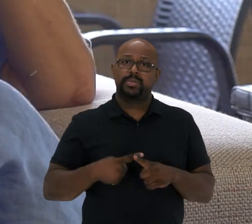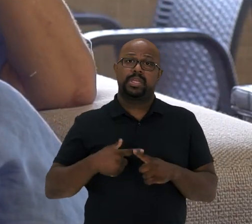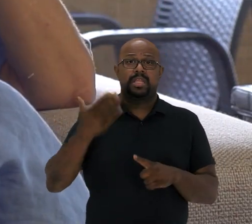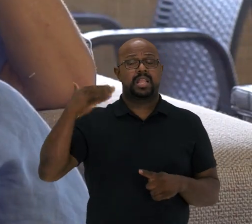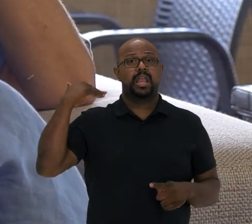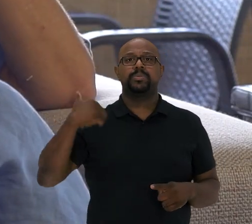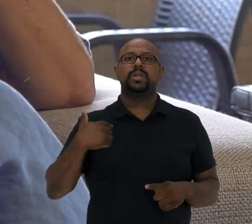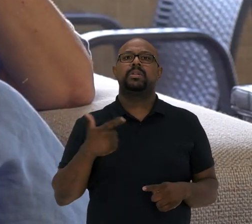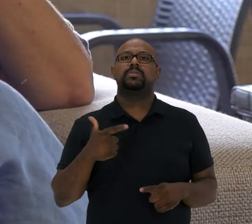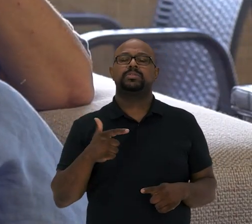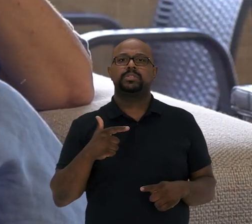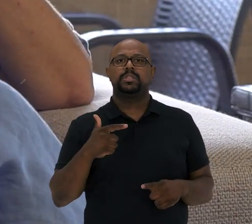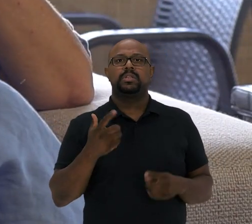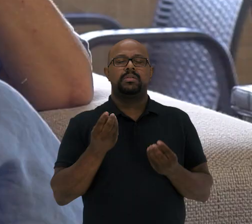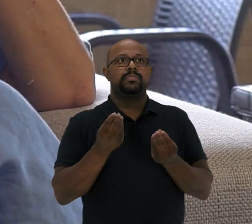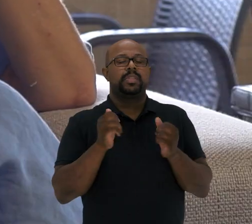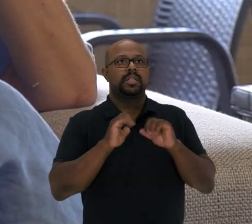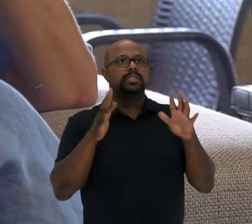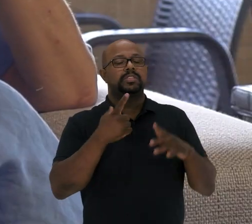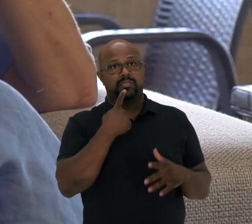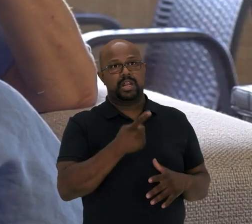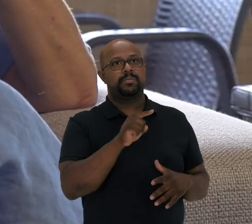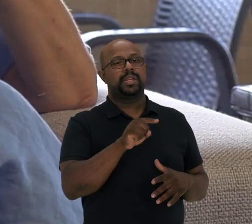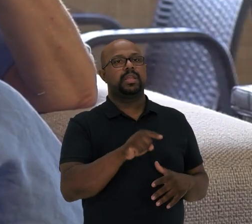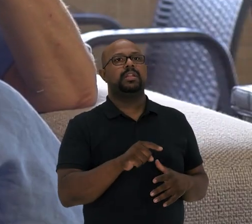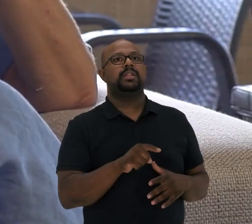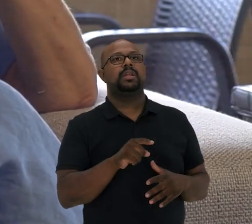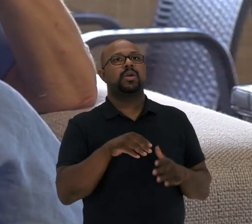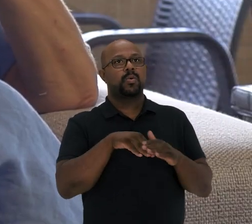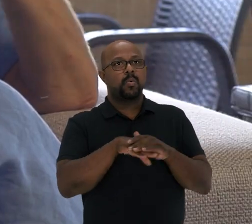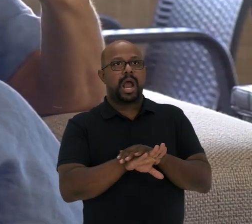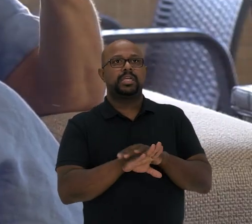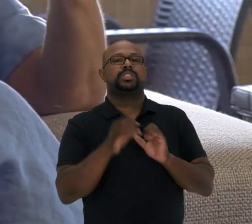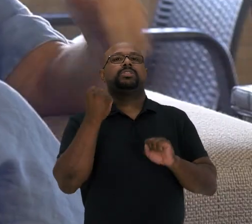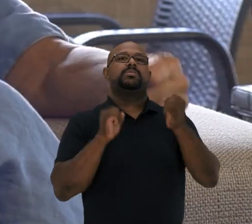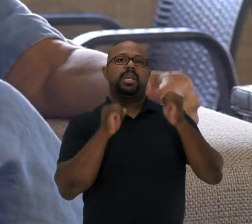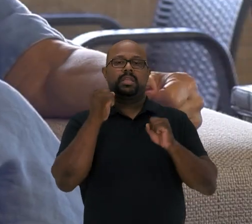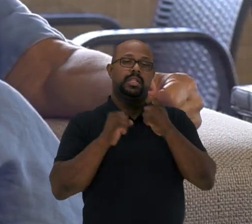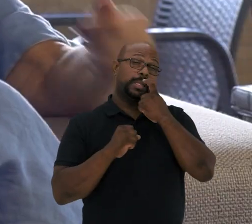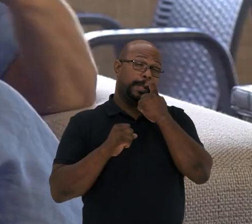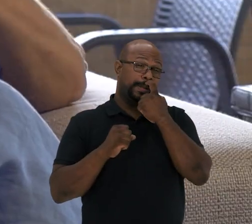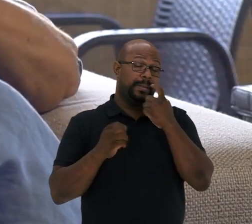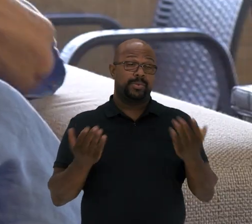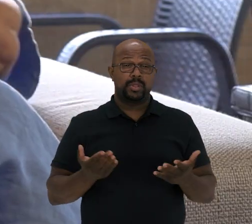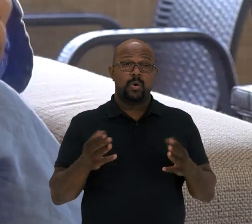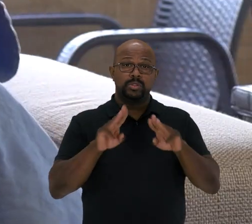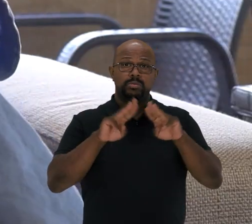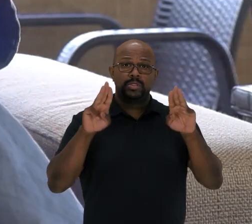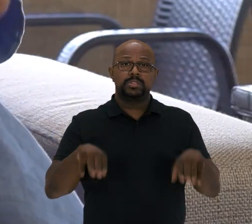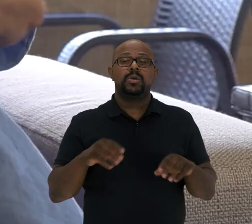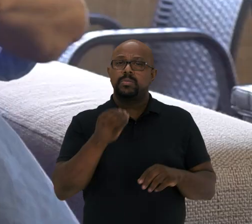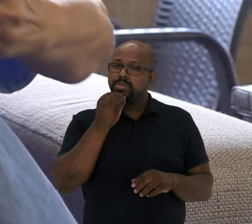porque na época eu não tive a clarividência de dizer para ele, guarde as máquinas. Porque hoje o